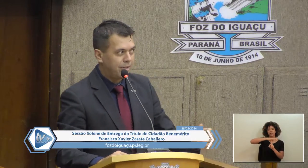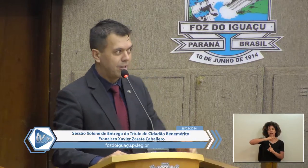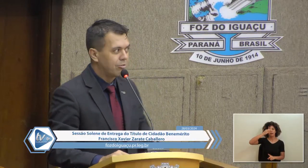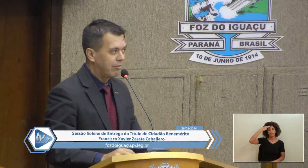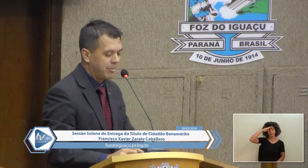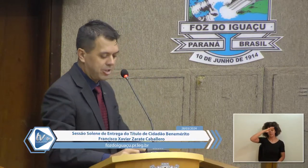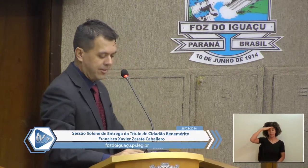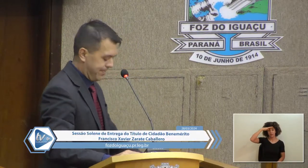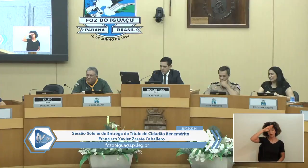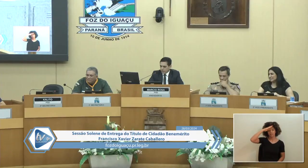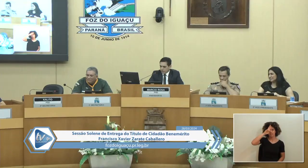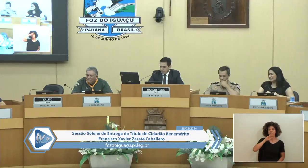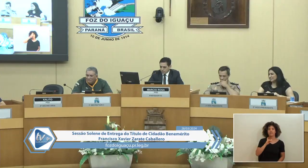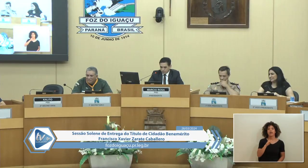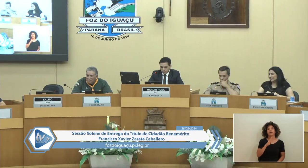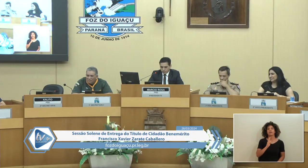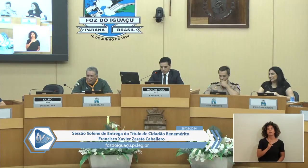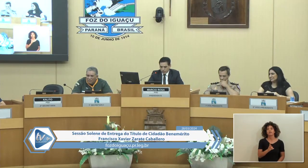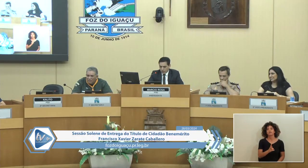todos e parabéns, Kiko, novamente.